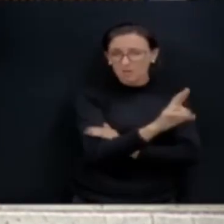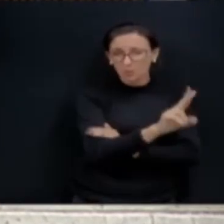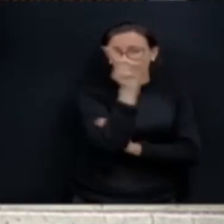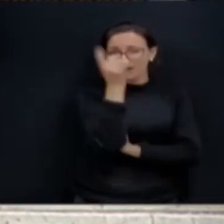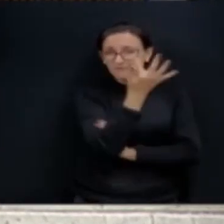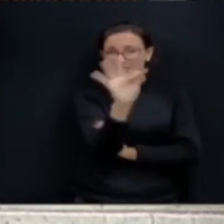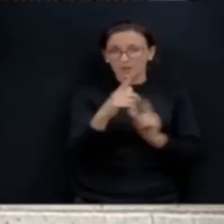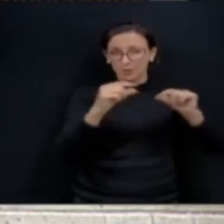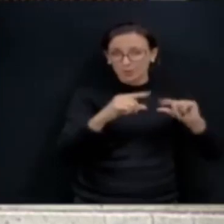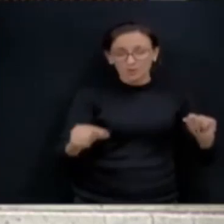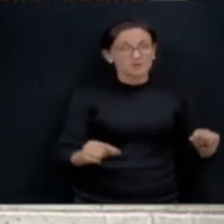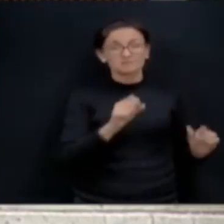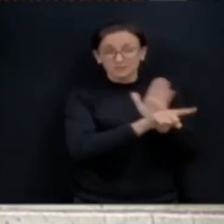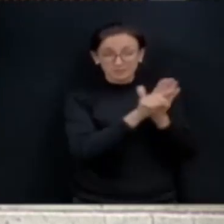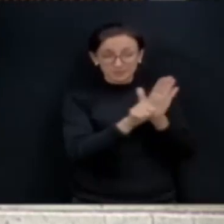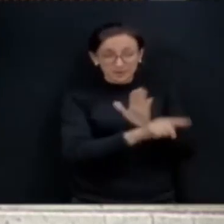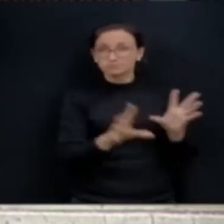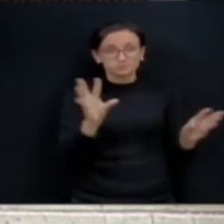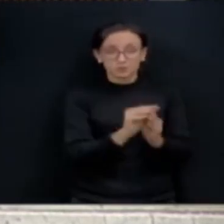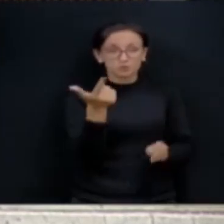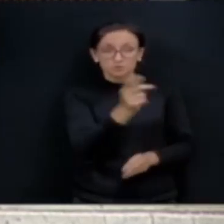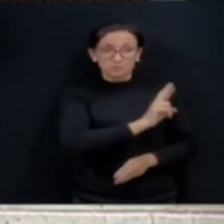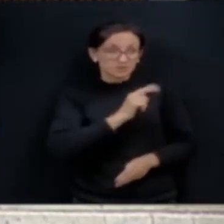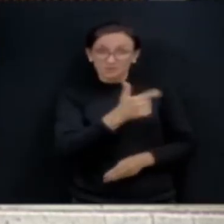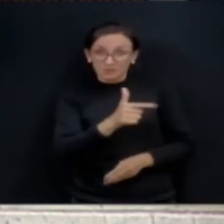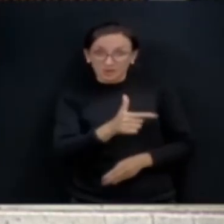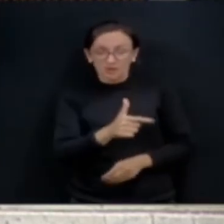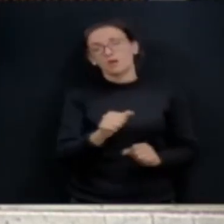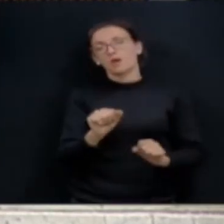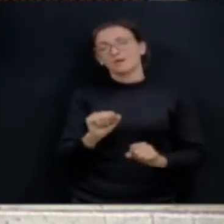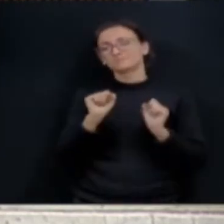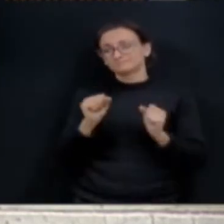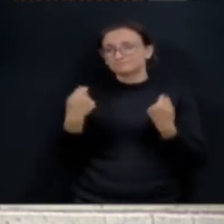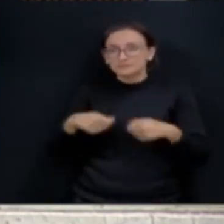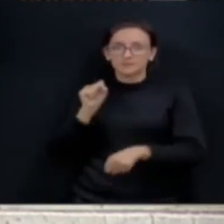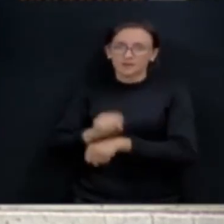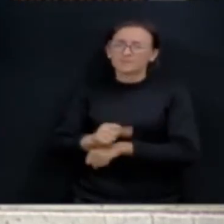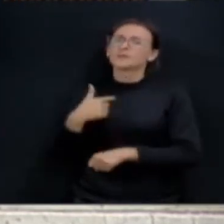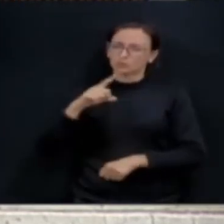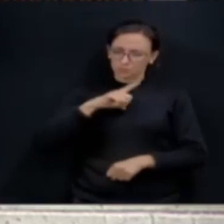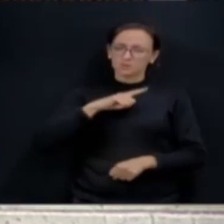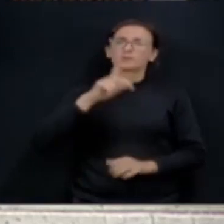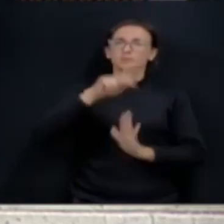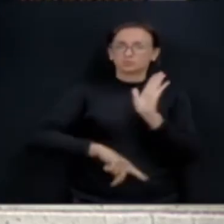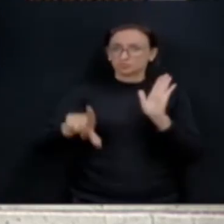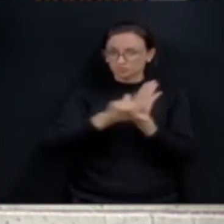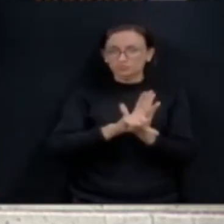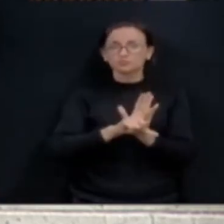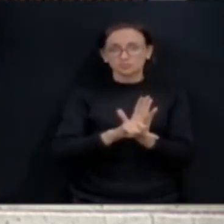frente parlamentar. Eu tenho um projeto de lei pedindo que a gente cancele a cessão das rodovias